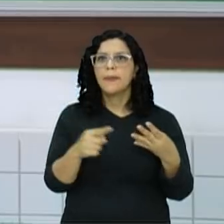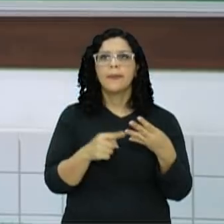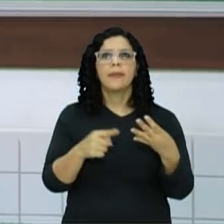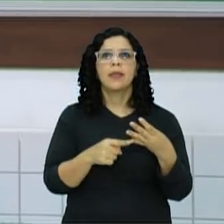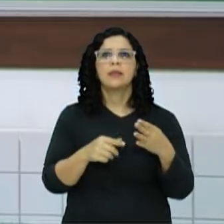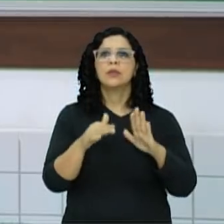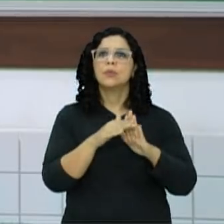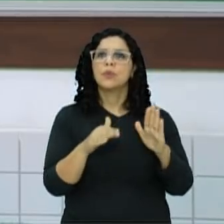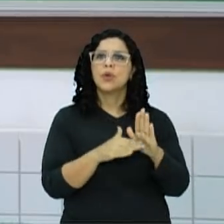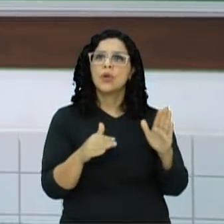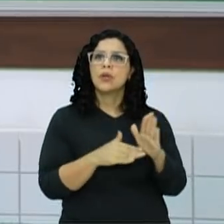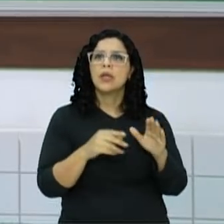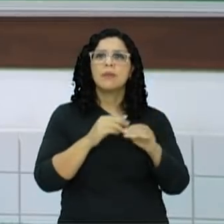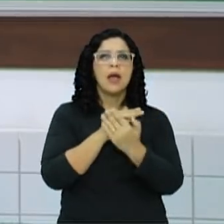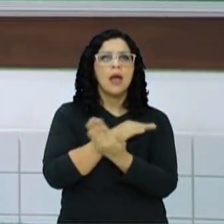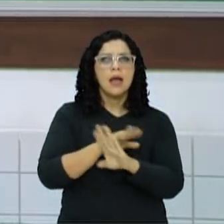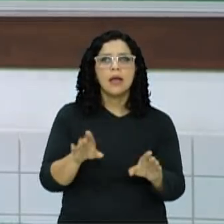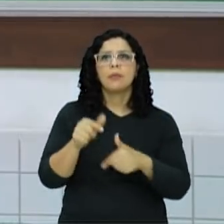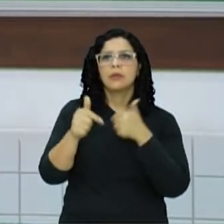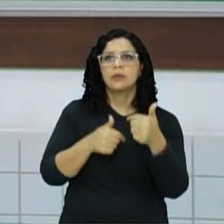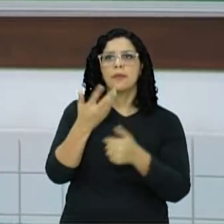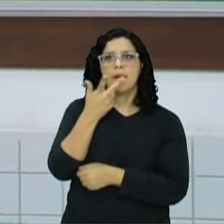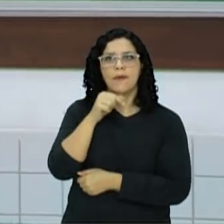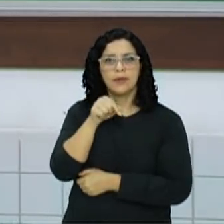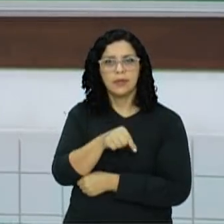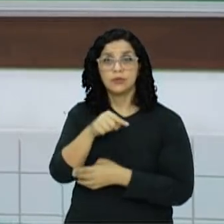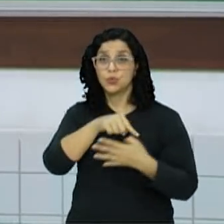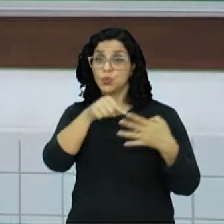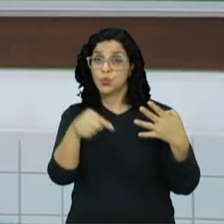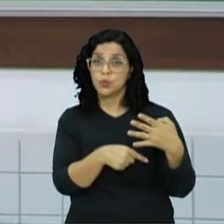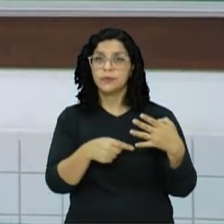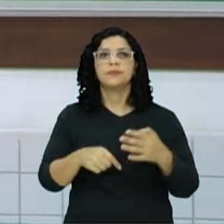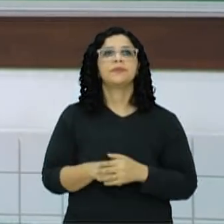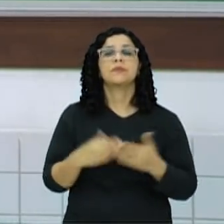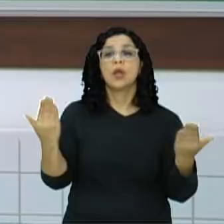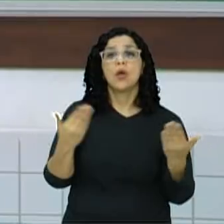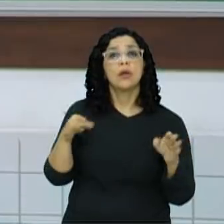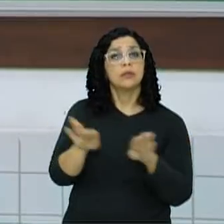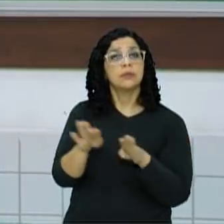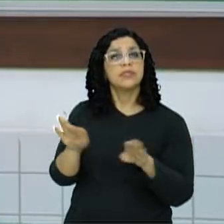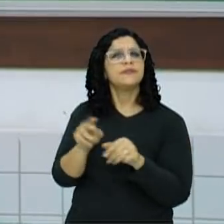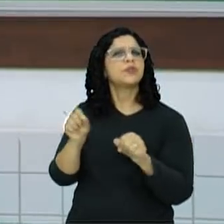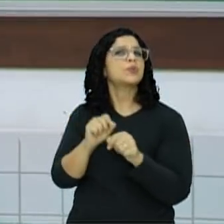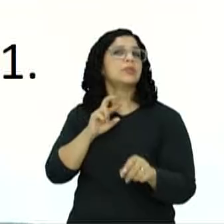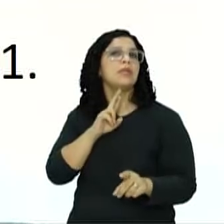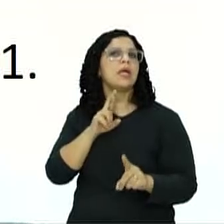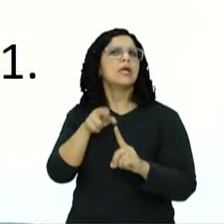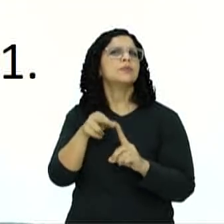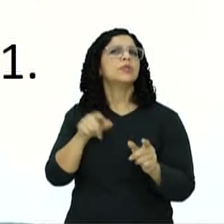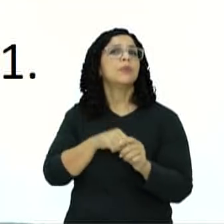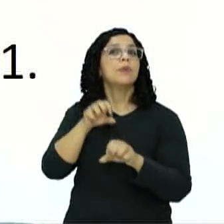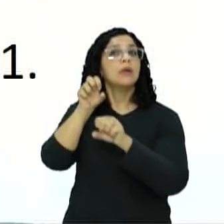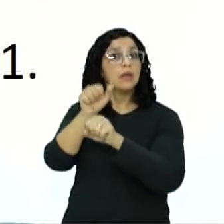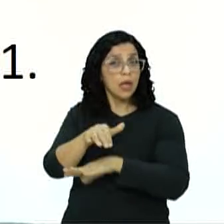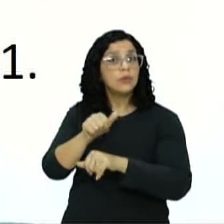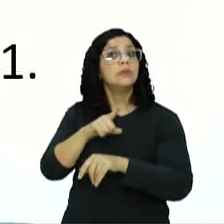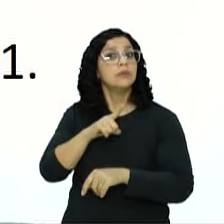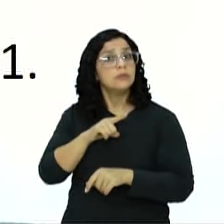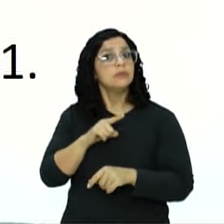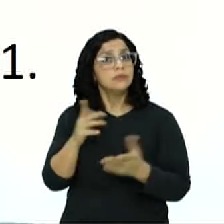e o Programa de Erradicação do Trabalho Infantil. Isso gerou resultados na